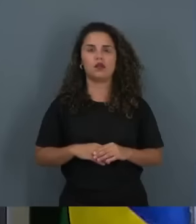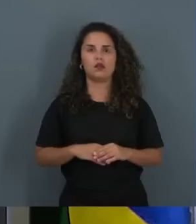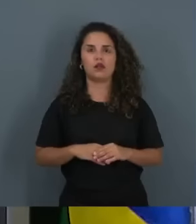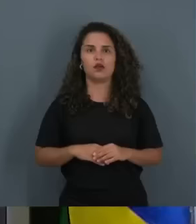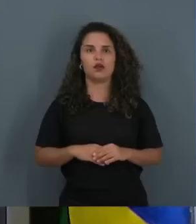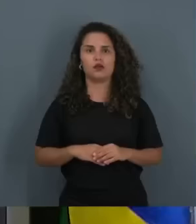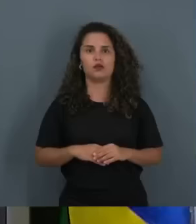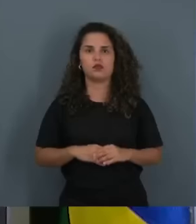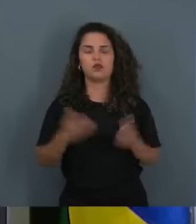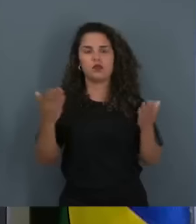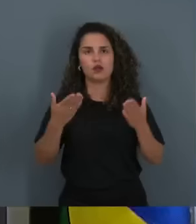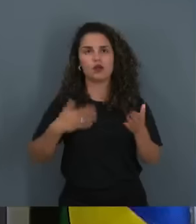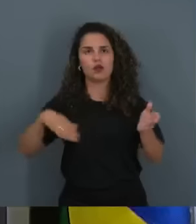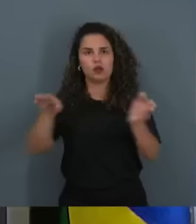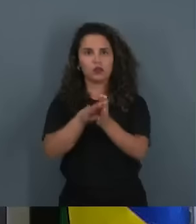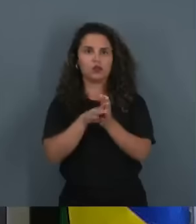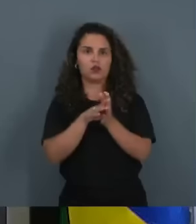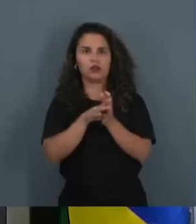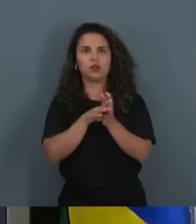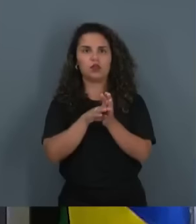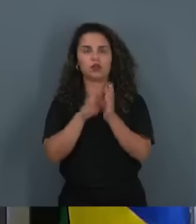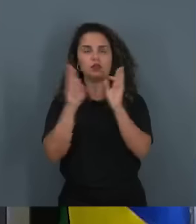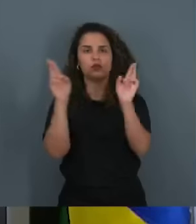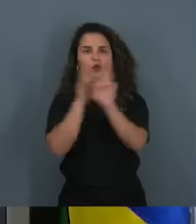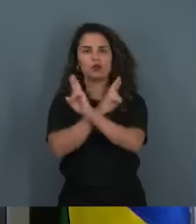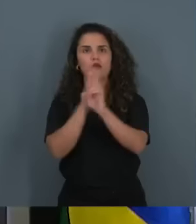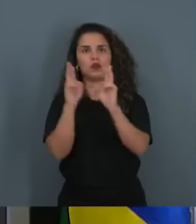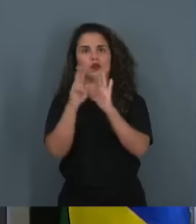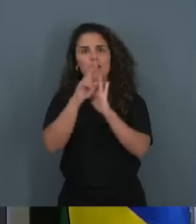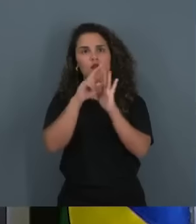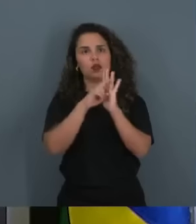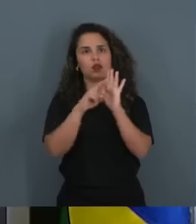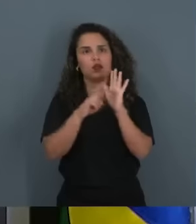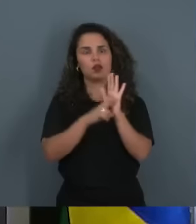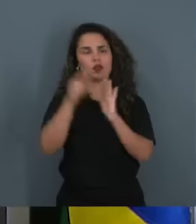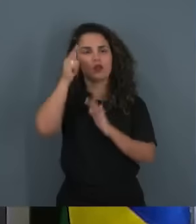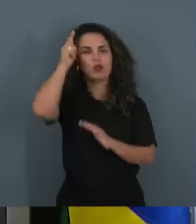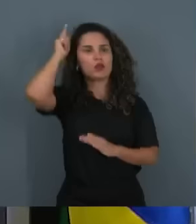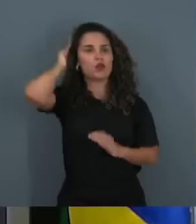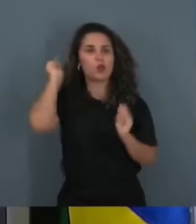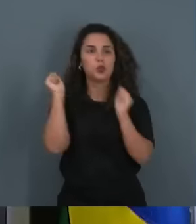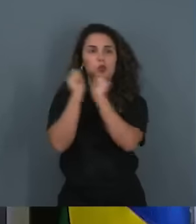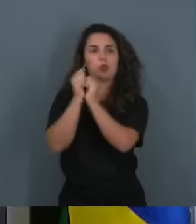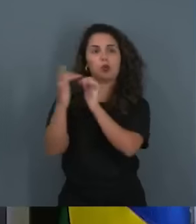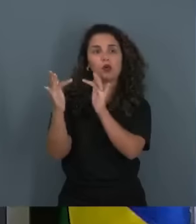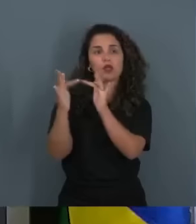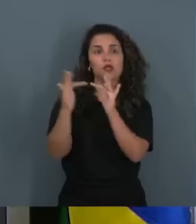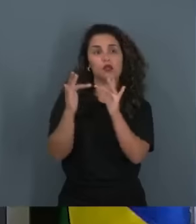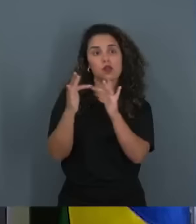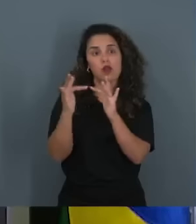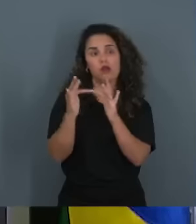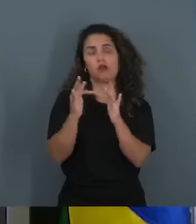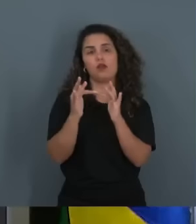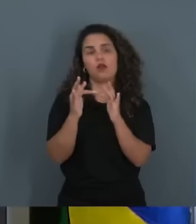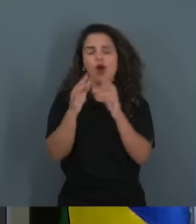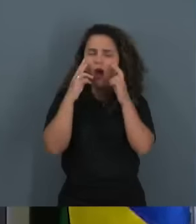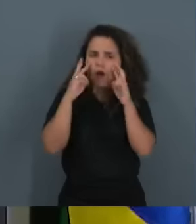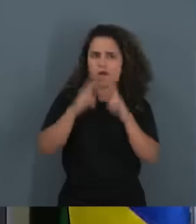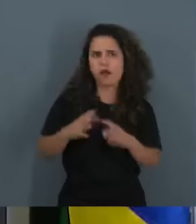Agora chegou a relação do Lulinha com o careca. Vamos ver. Vamos